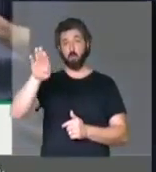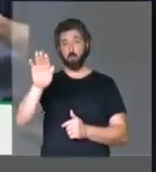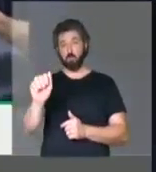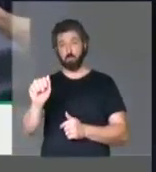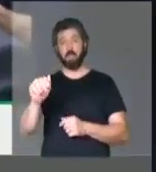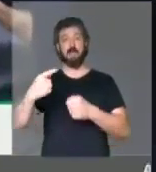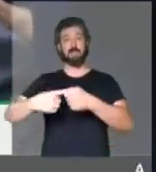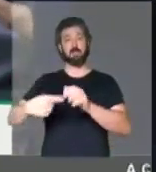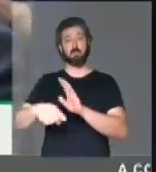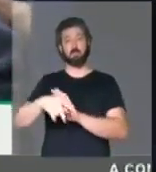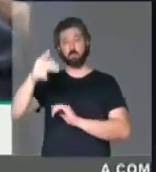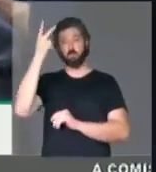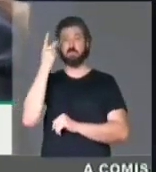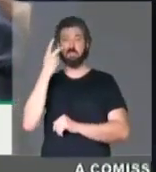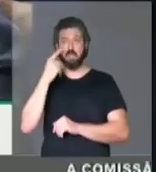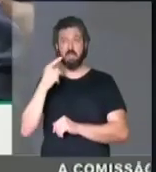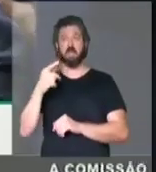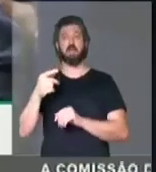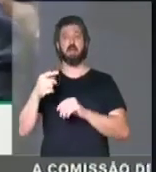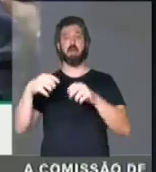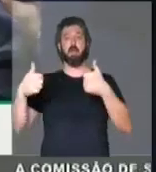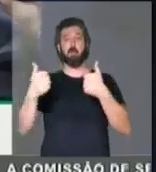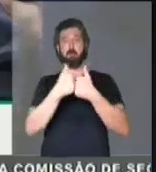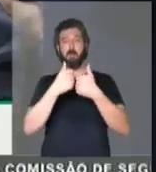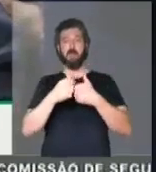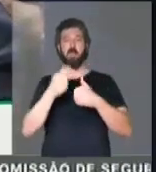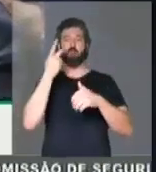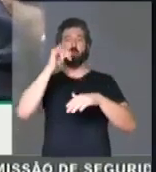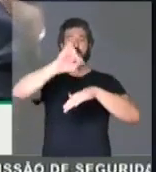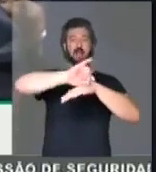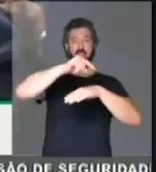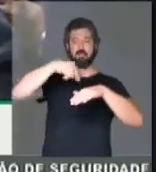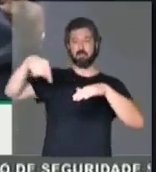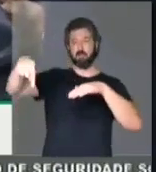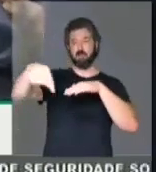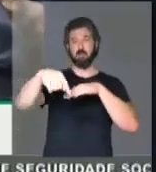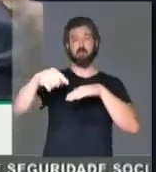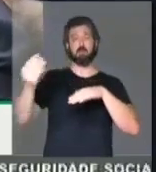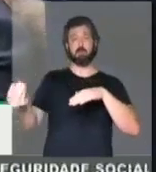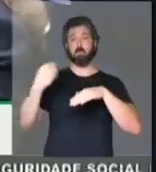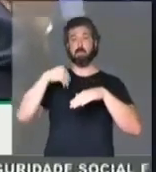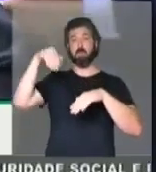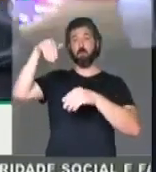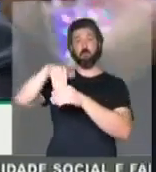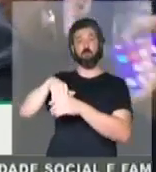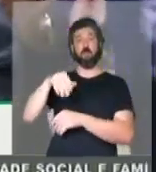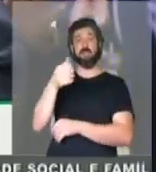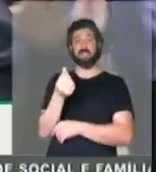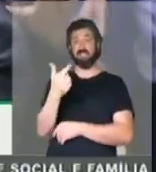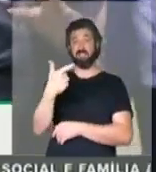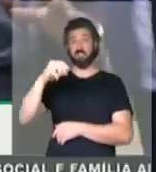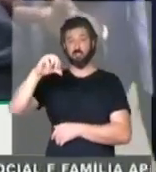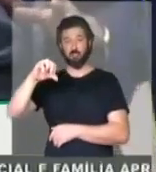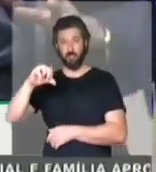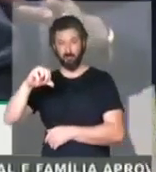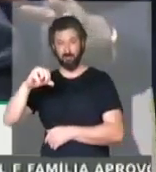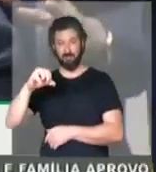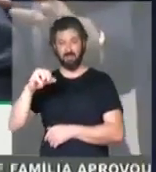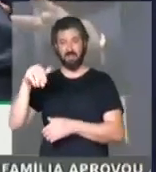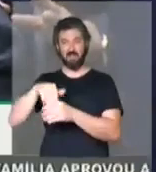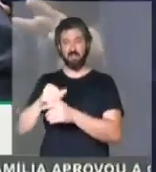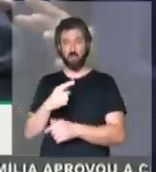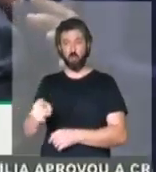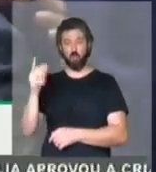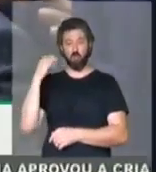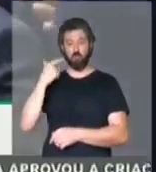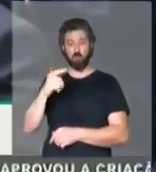município cearense que compõe a região metropolitana de Fortaleza e que me honrou com 629 votos nessa última